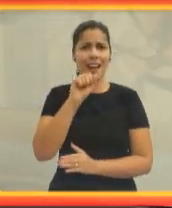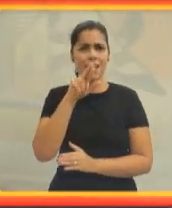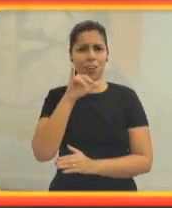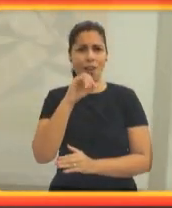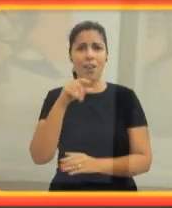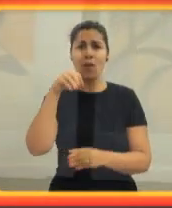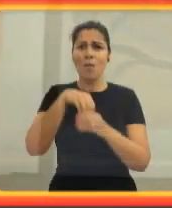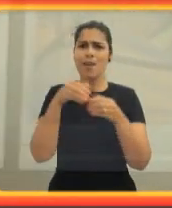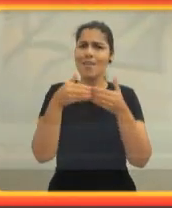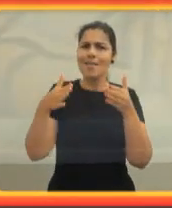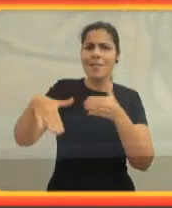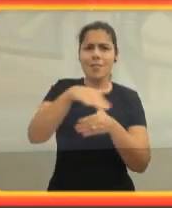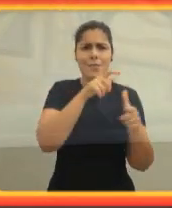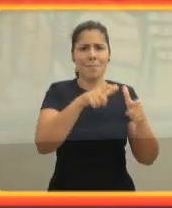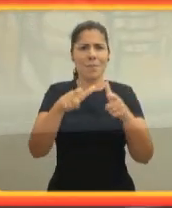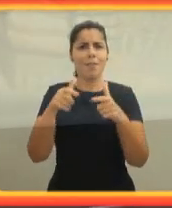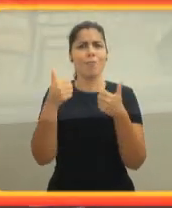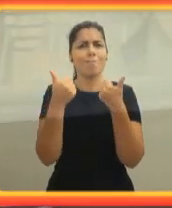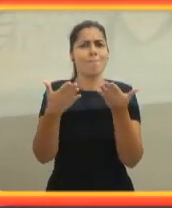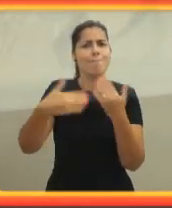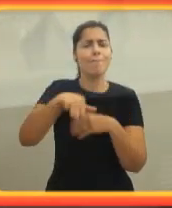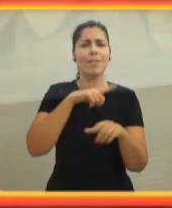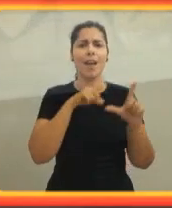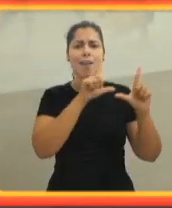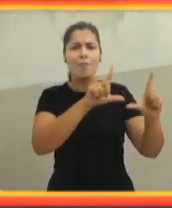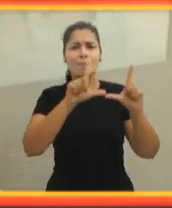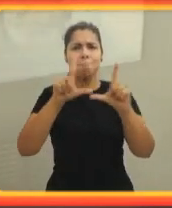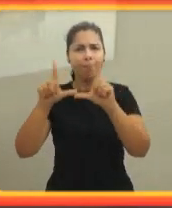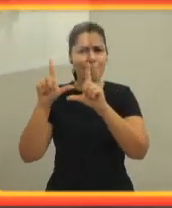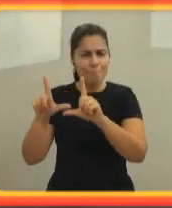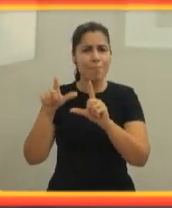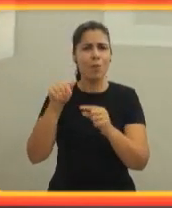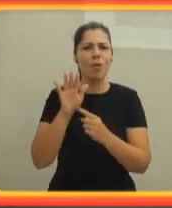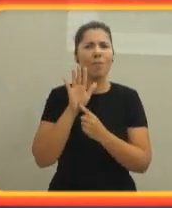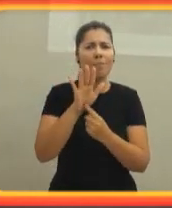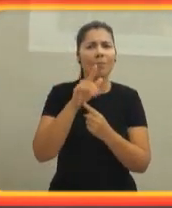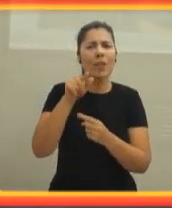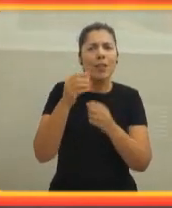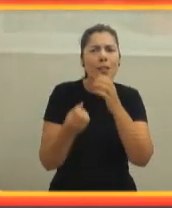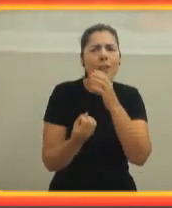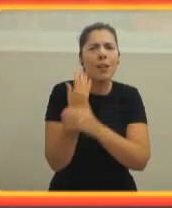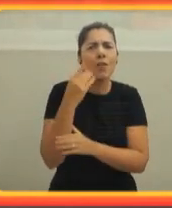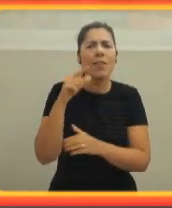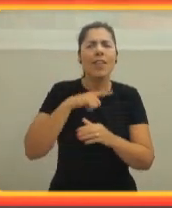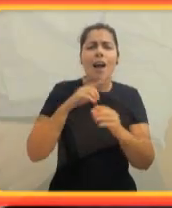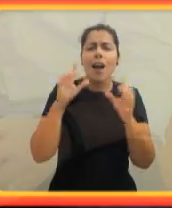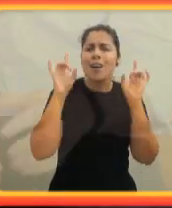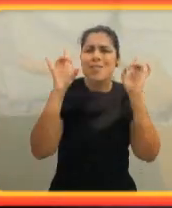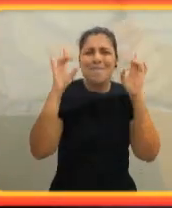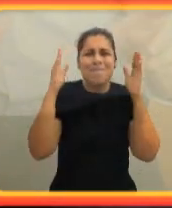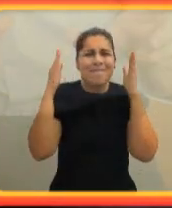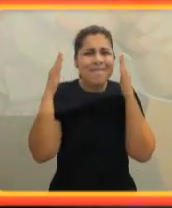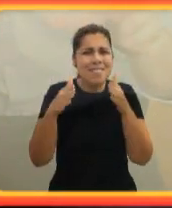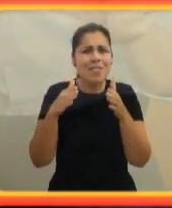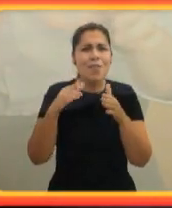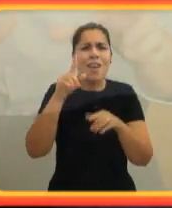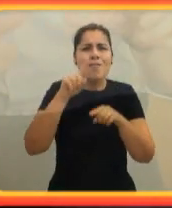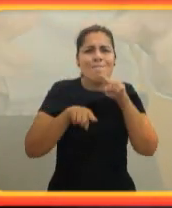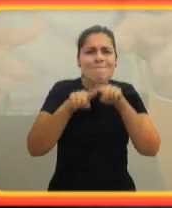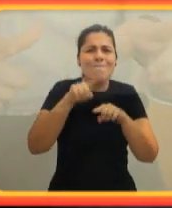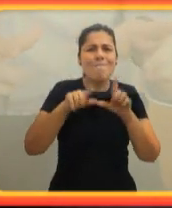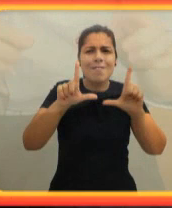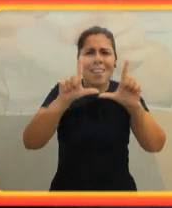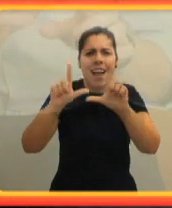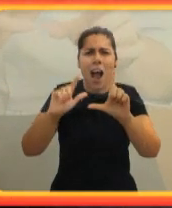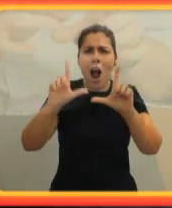inveterado carioca. Abrimos esse espaço para abrigar 4 telas de uma composição que ele criou. E ele tem algo especial, que são a reprodução